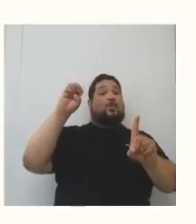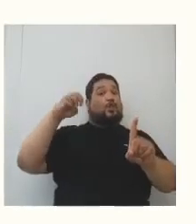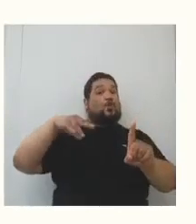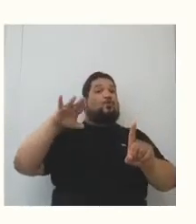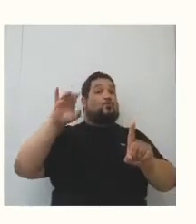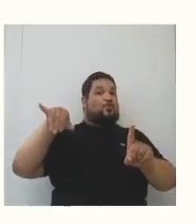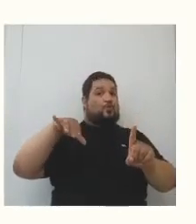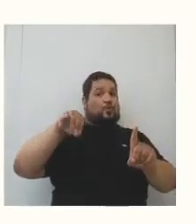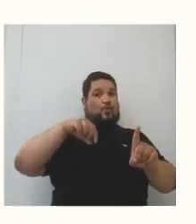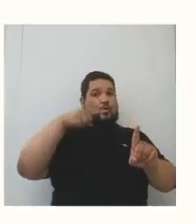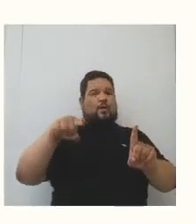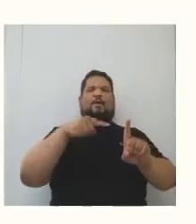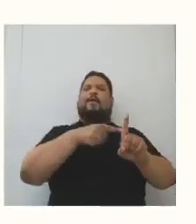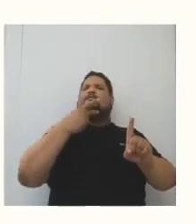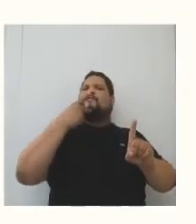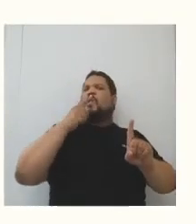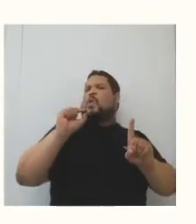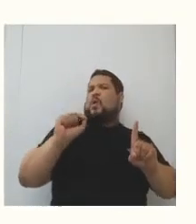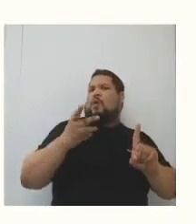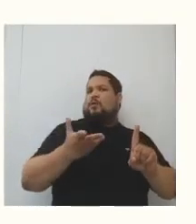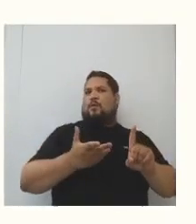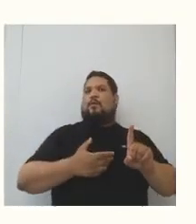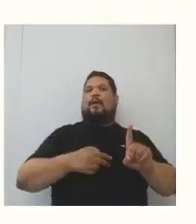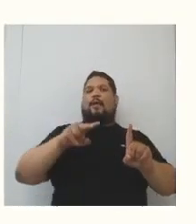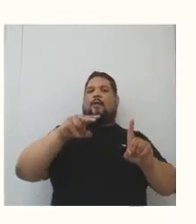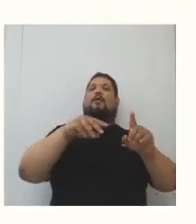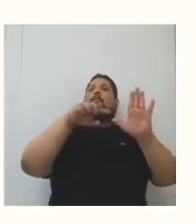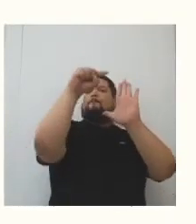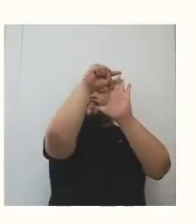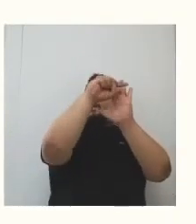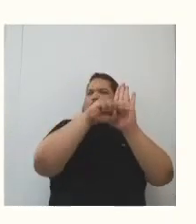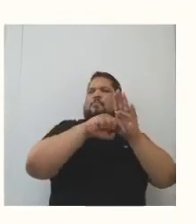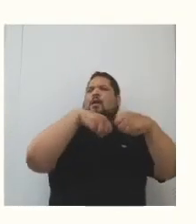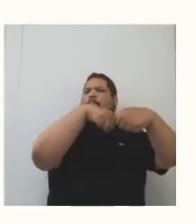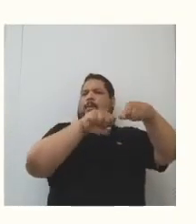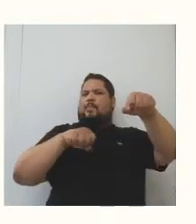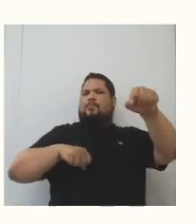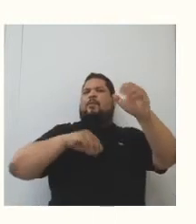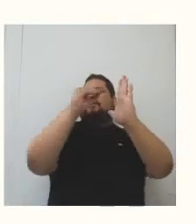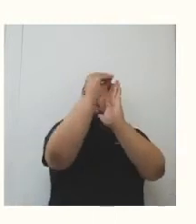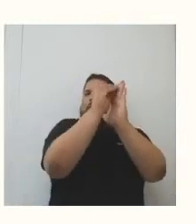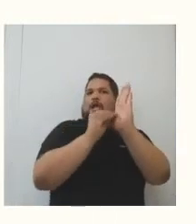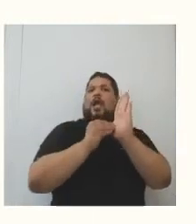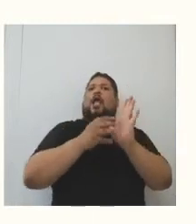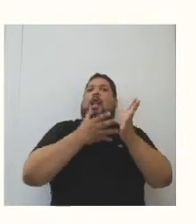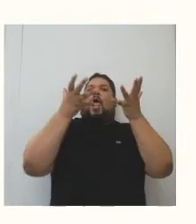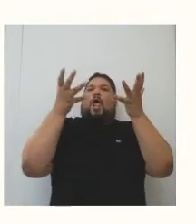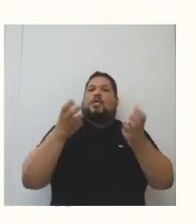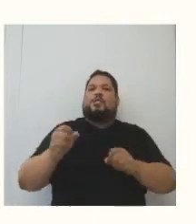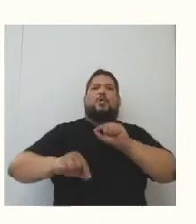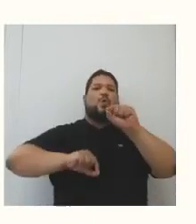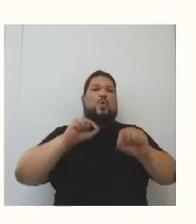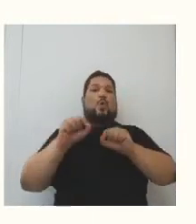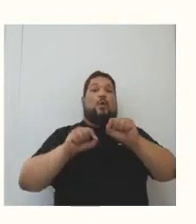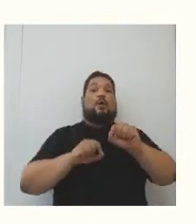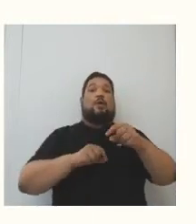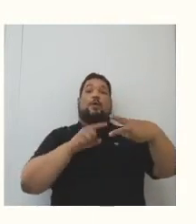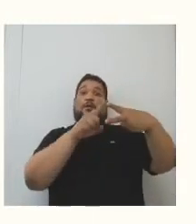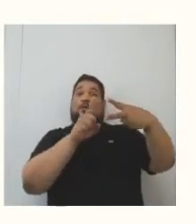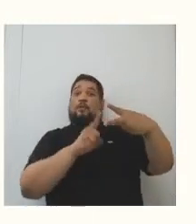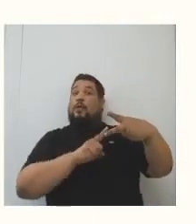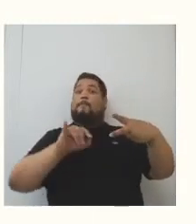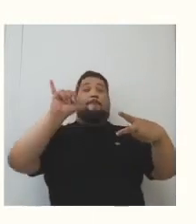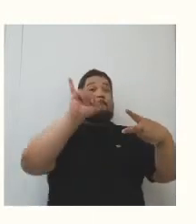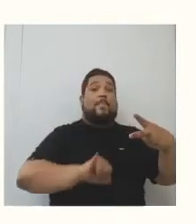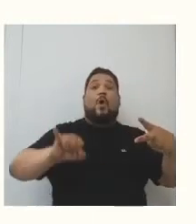suas principais medidas, pelo menos aquelas iniciais, ele, na verdade, adotou, então, duas super importantes, e essas